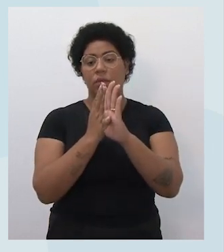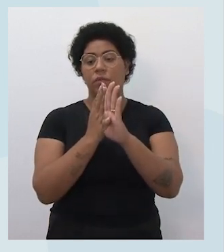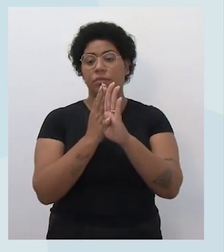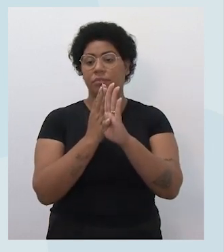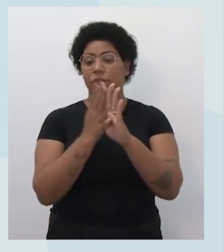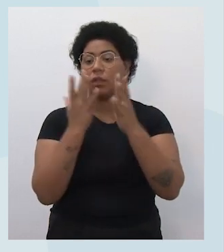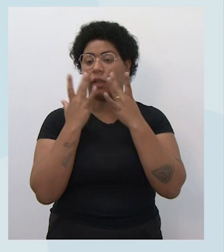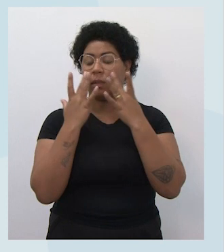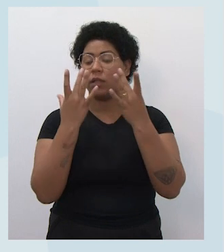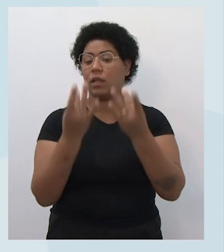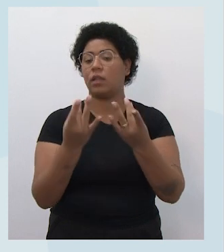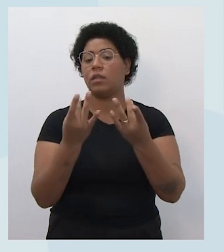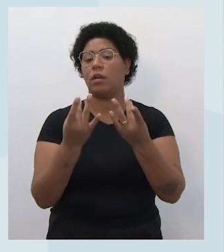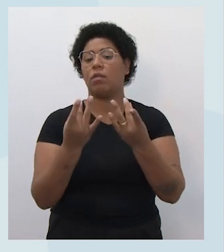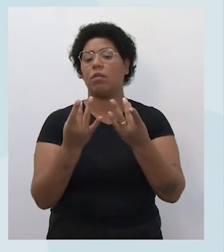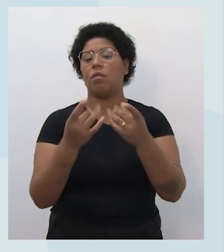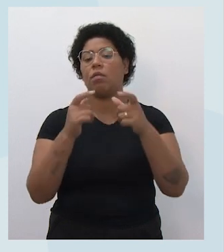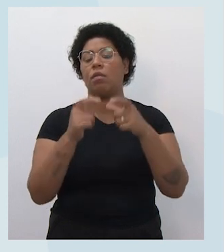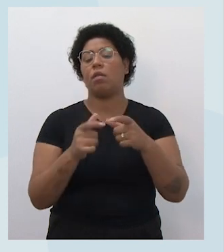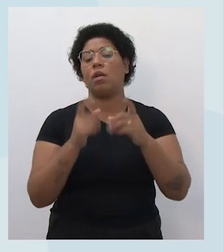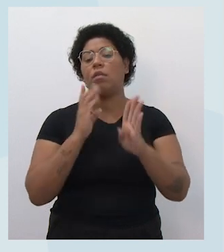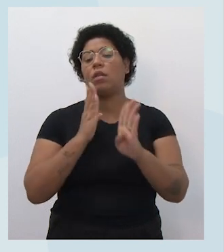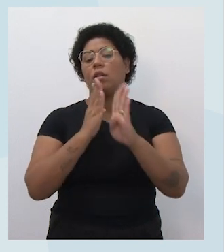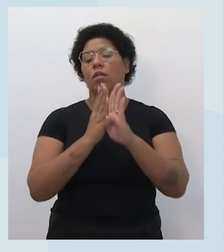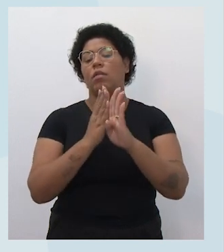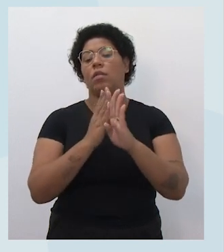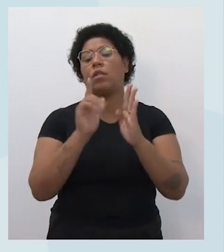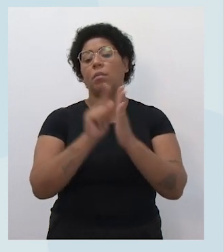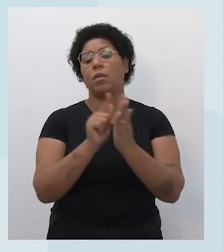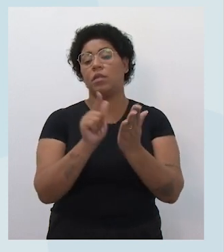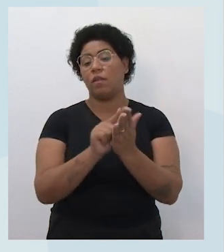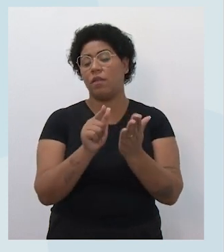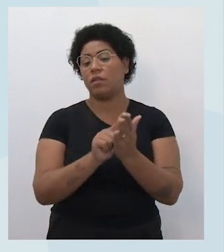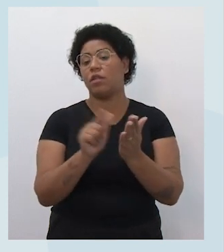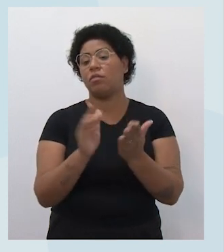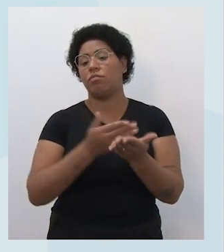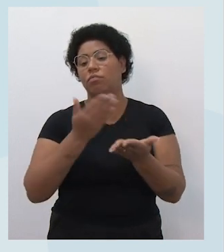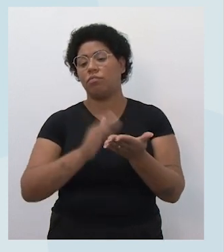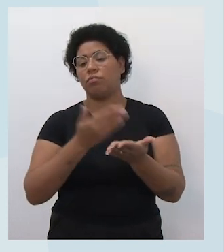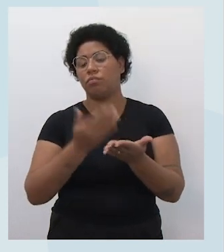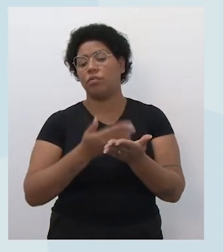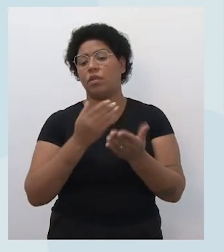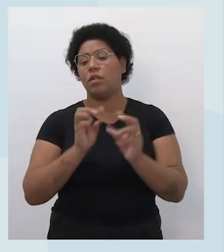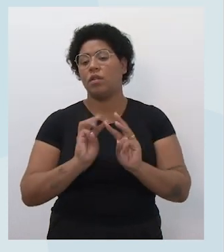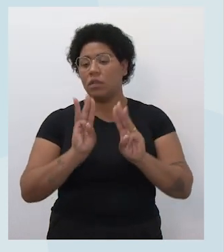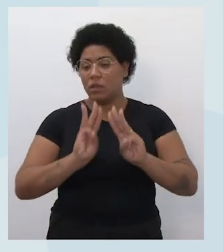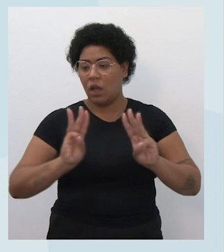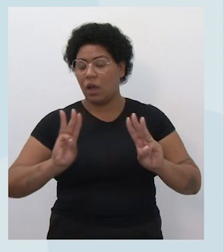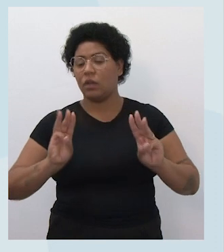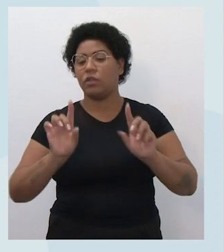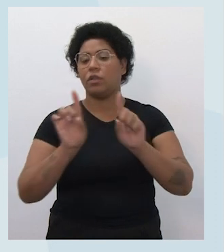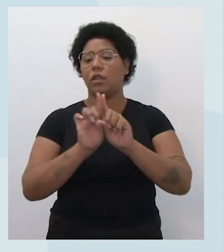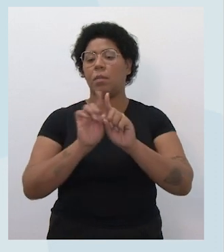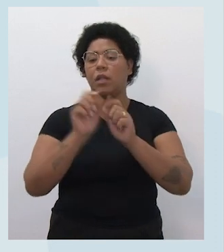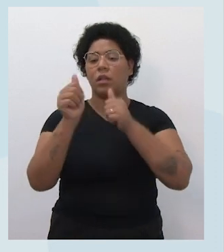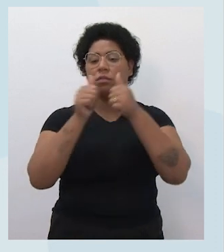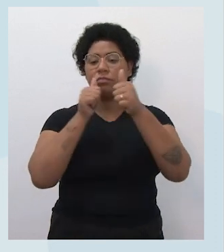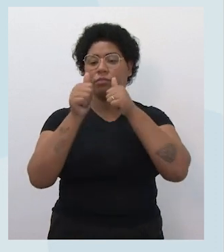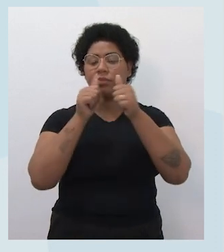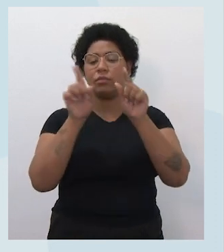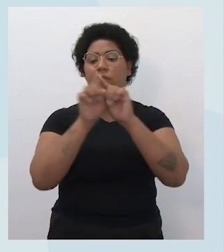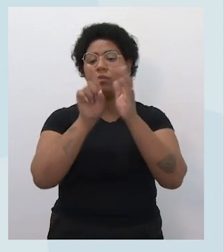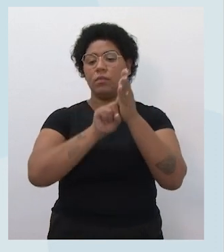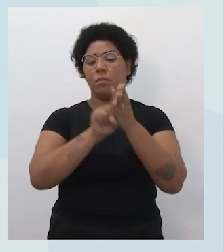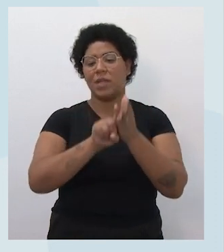relação à curadoria, nós temos revistas, jornais, websites, entrevistas,